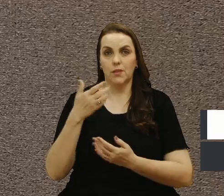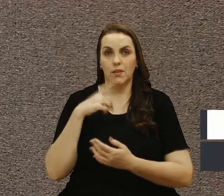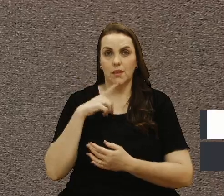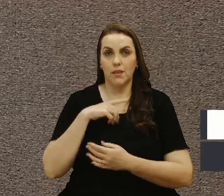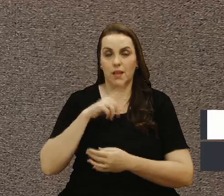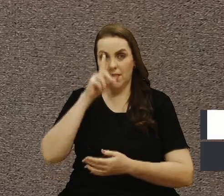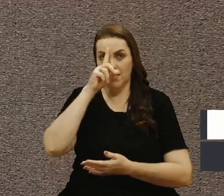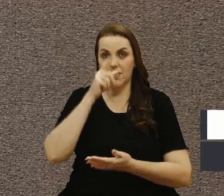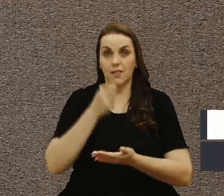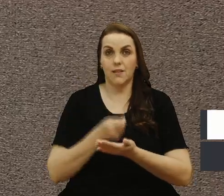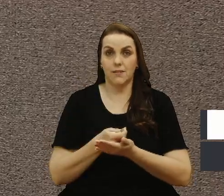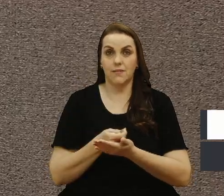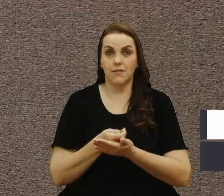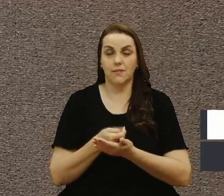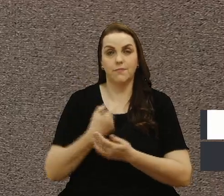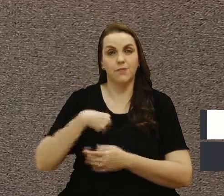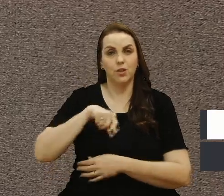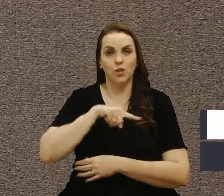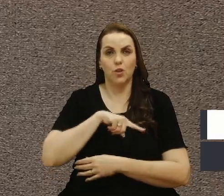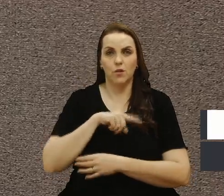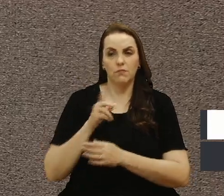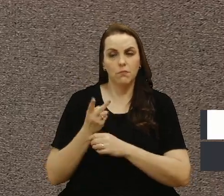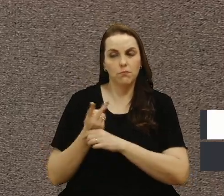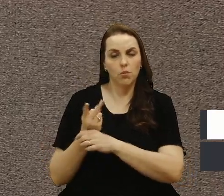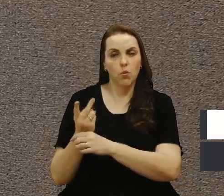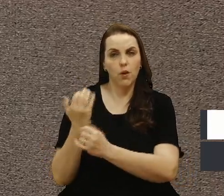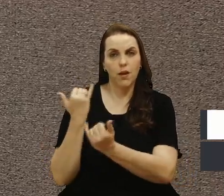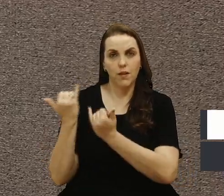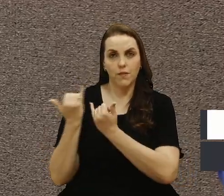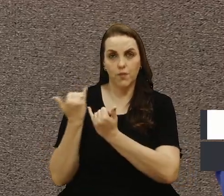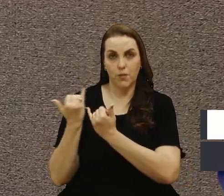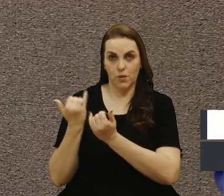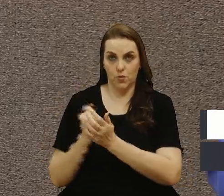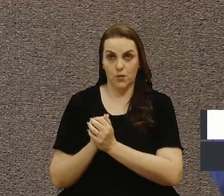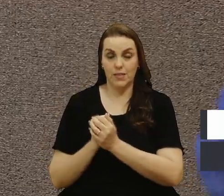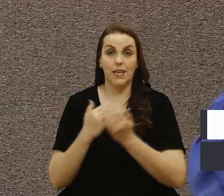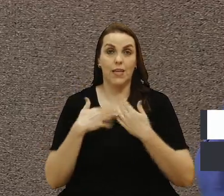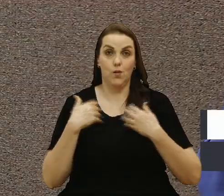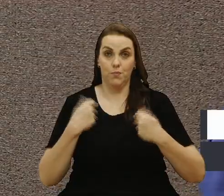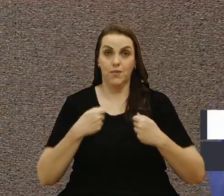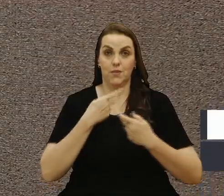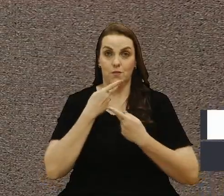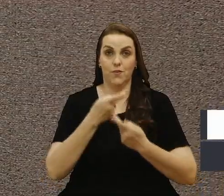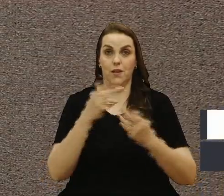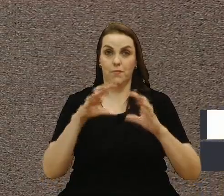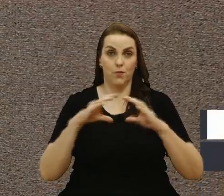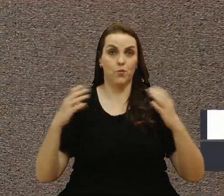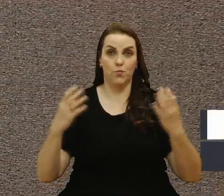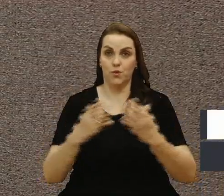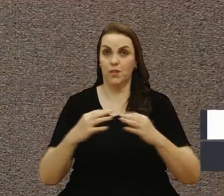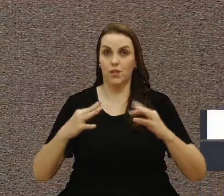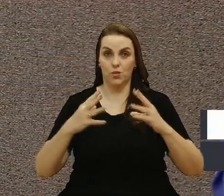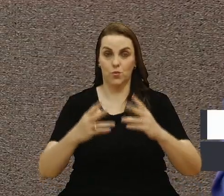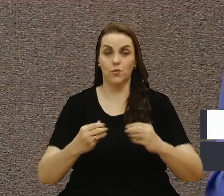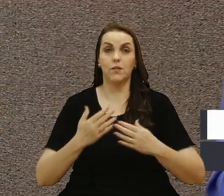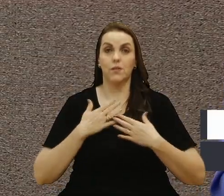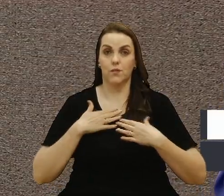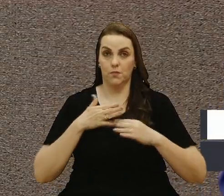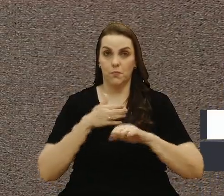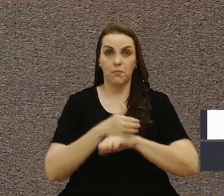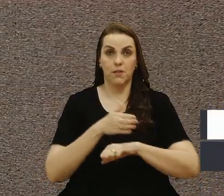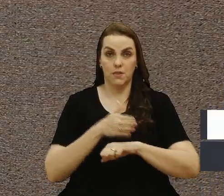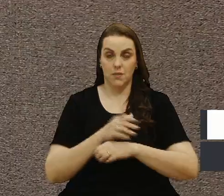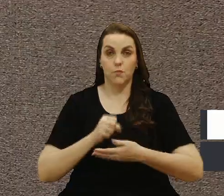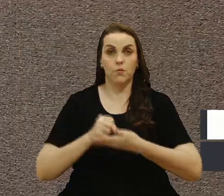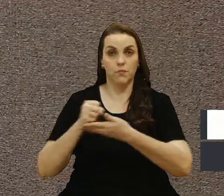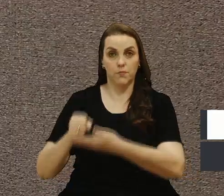decisão, e aí a gente foi atrás de mais informações em relação a ela. Eu preciso dizer a toda a comunidade que faço parte da base do governo e